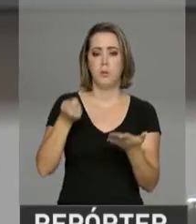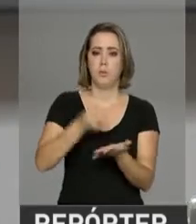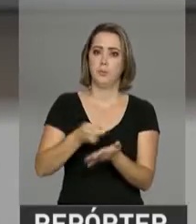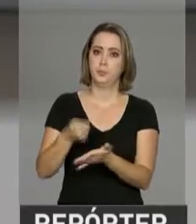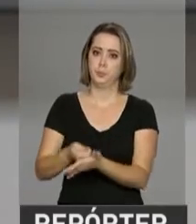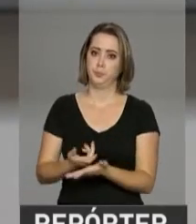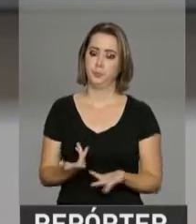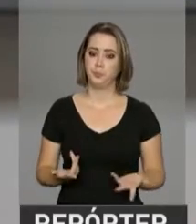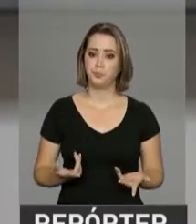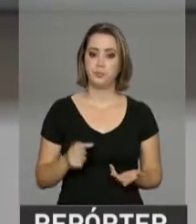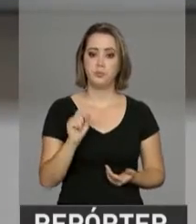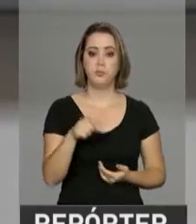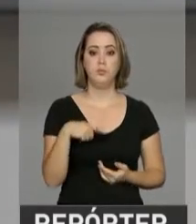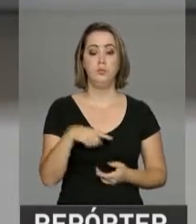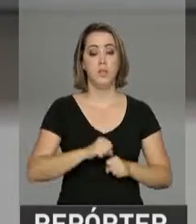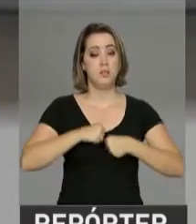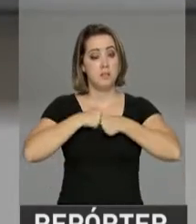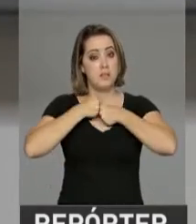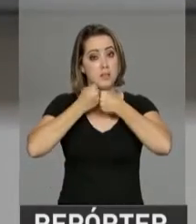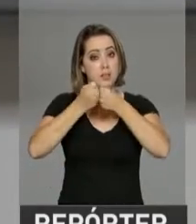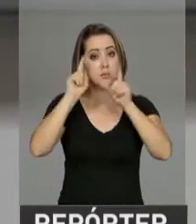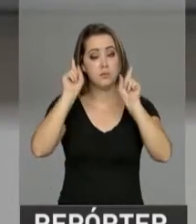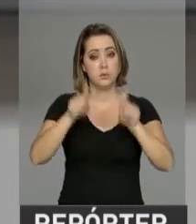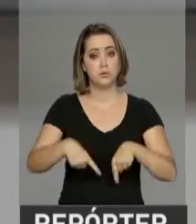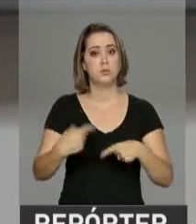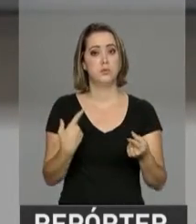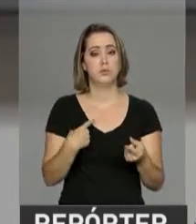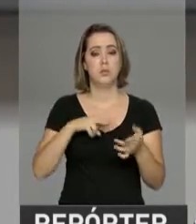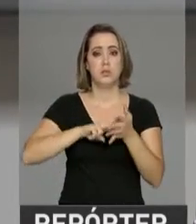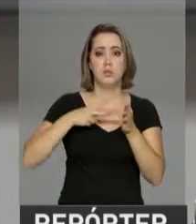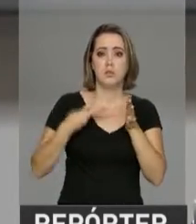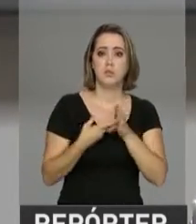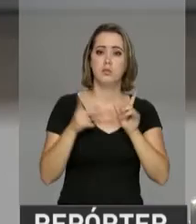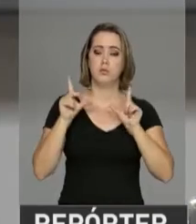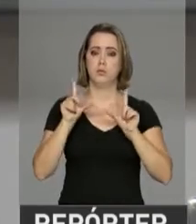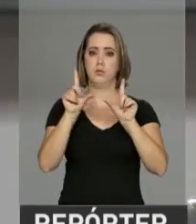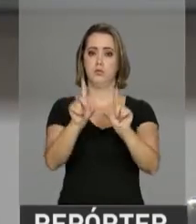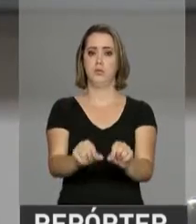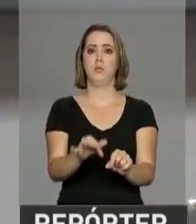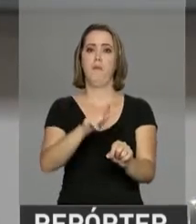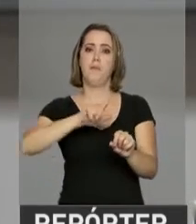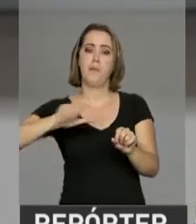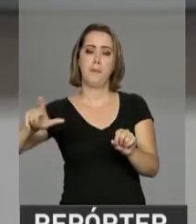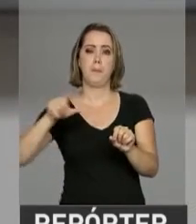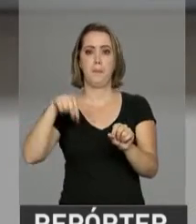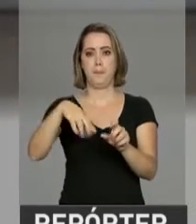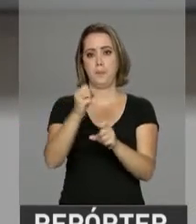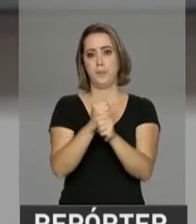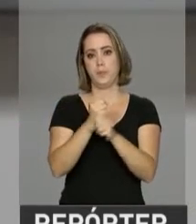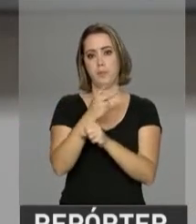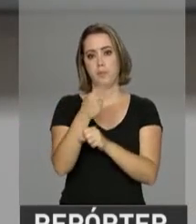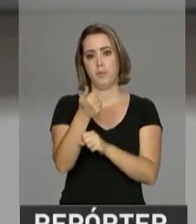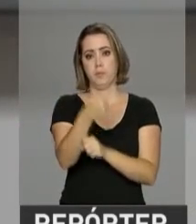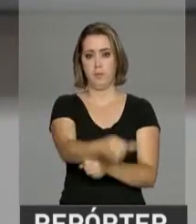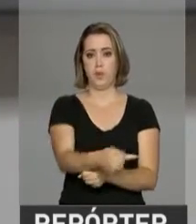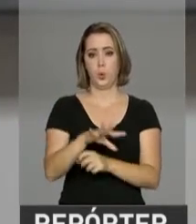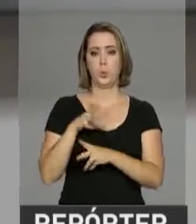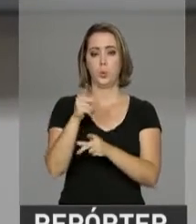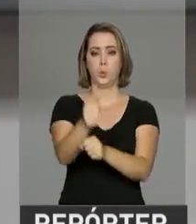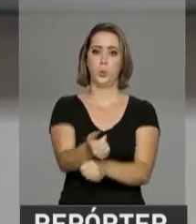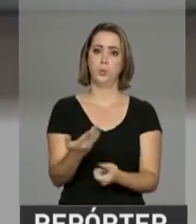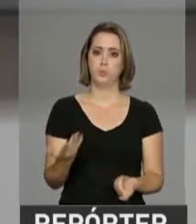pagar esse esforço ele sim representa que o menor de pressão fiscal para o ano de 2017 como um